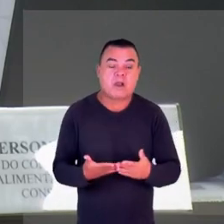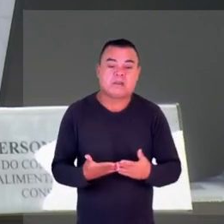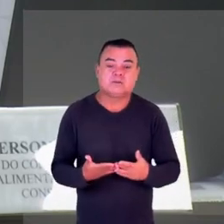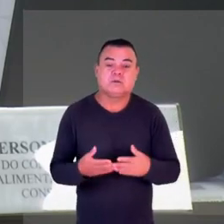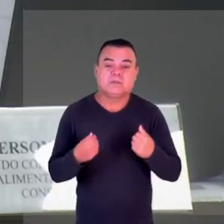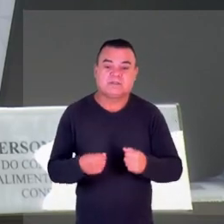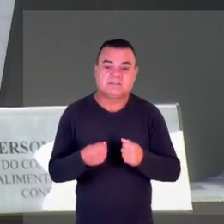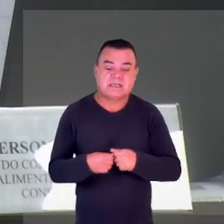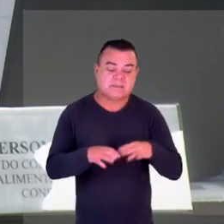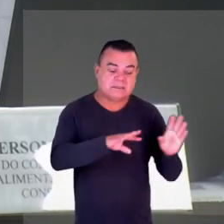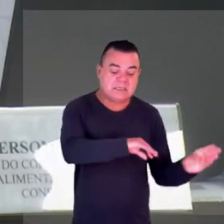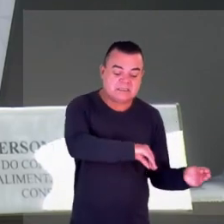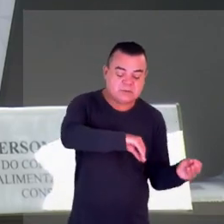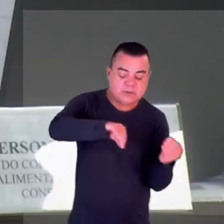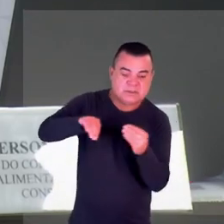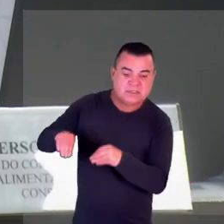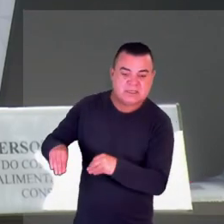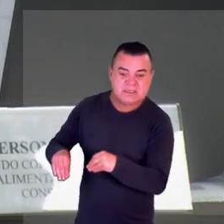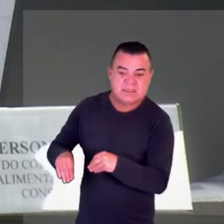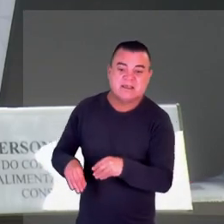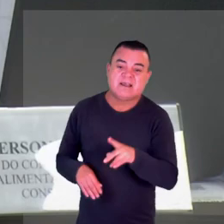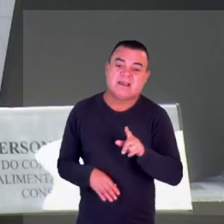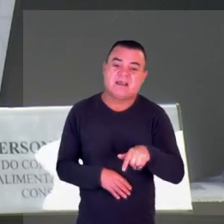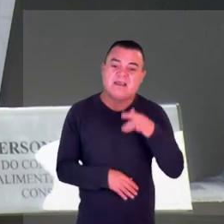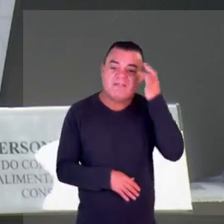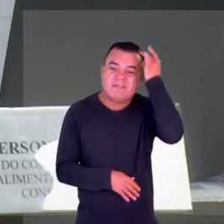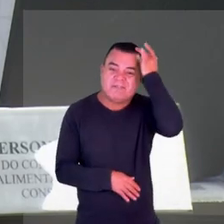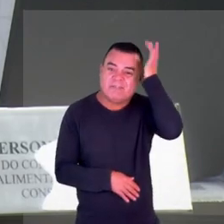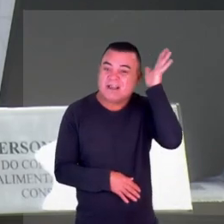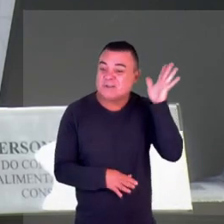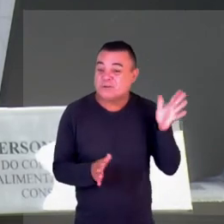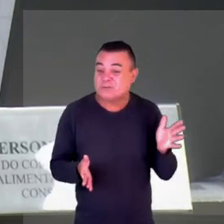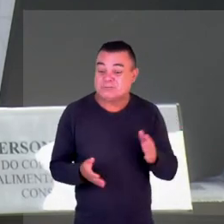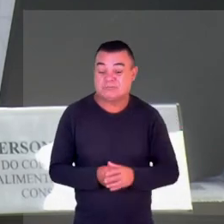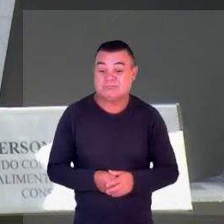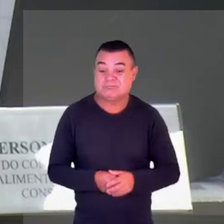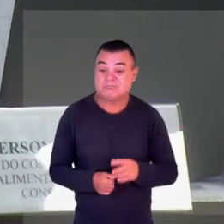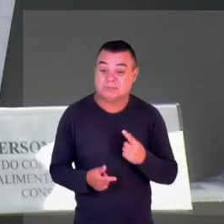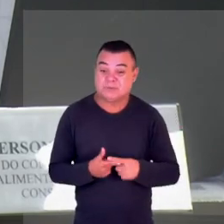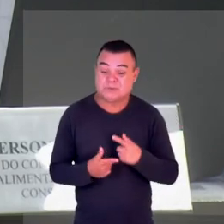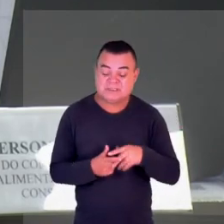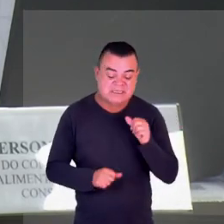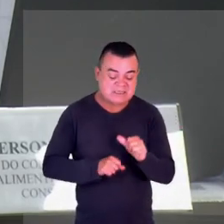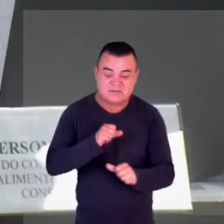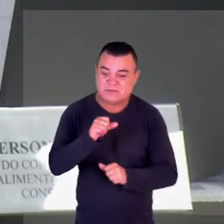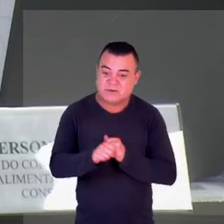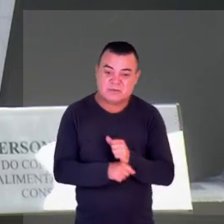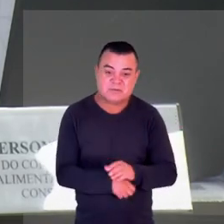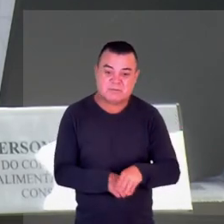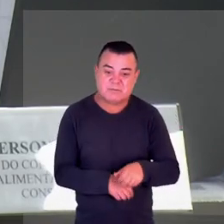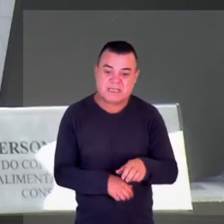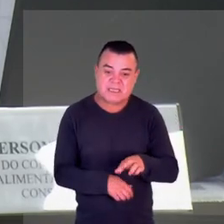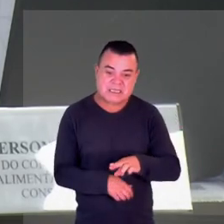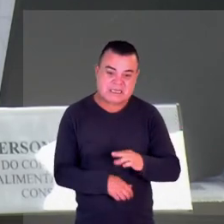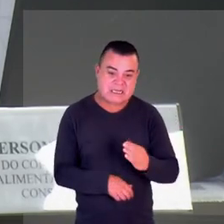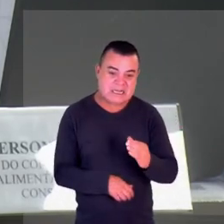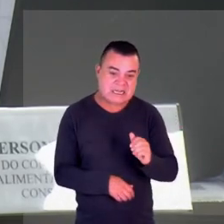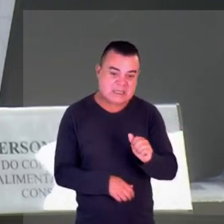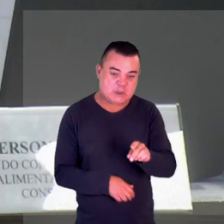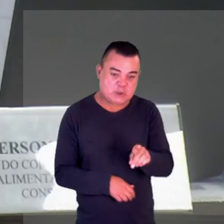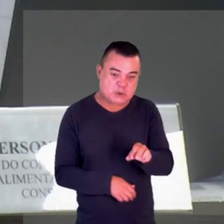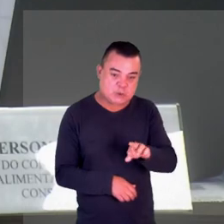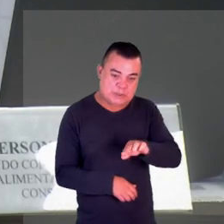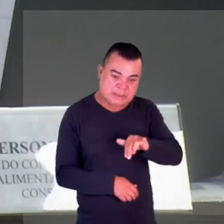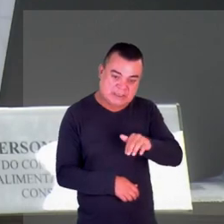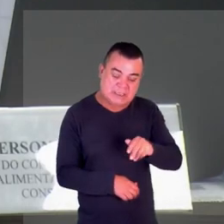transportar ess para outro canto facilita né porque vira tudo comodity vira mercadoria nós não podemos admitir isso nós já perdemos por exemplo no